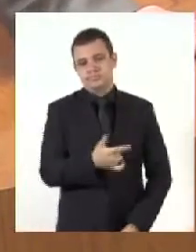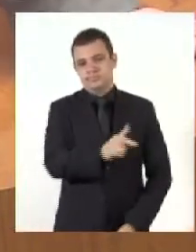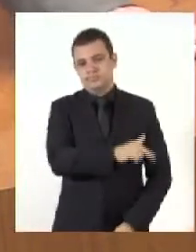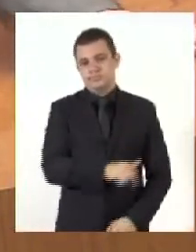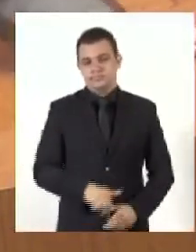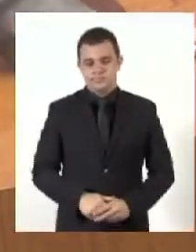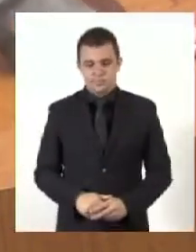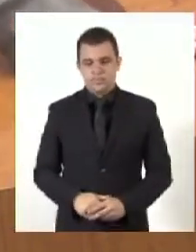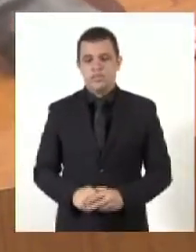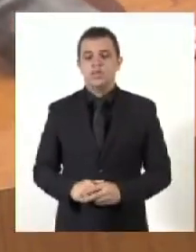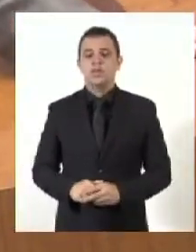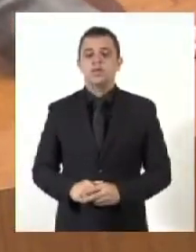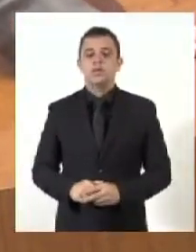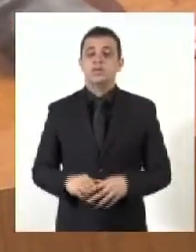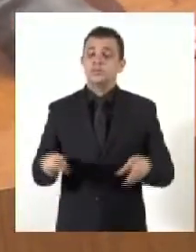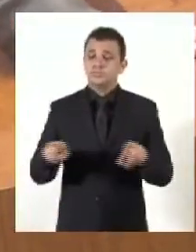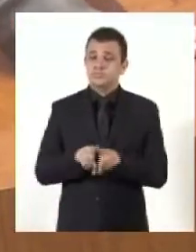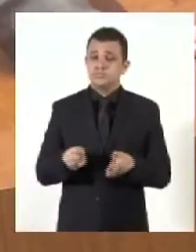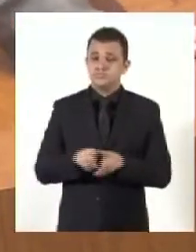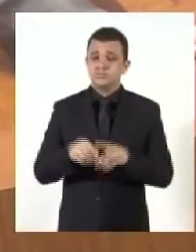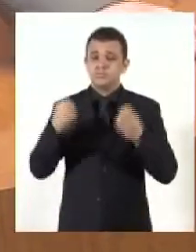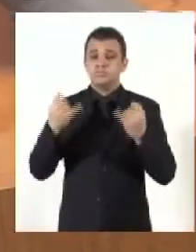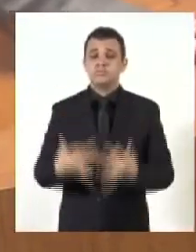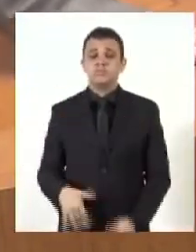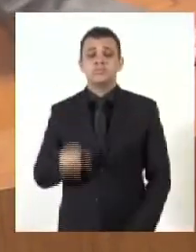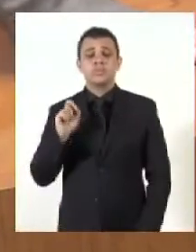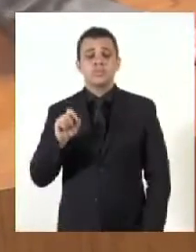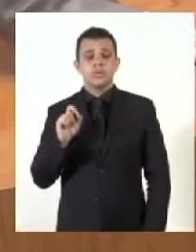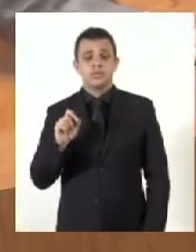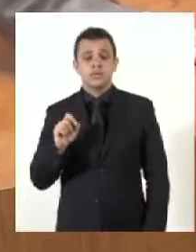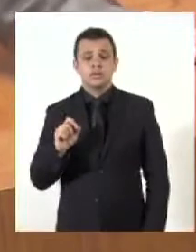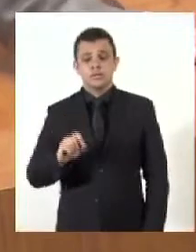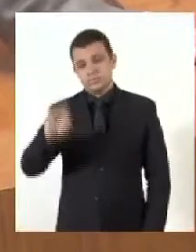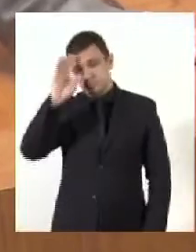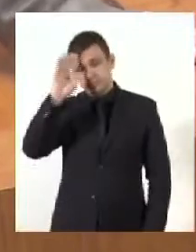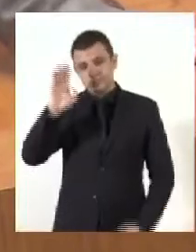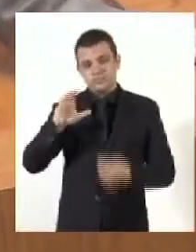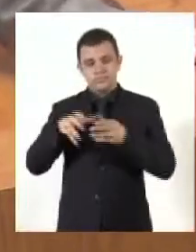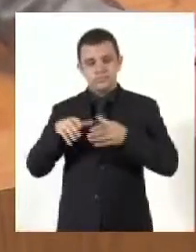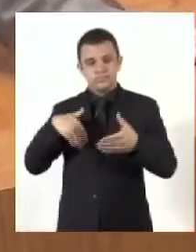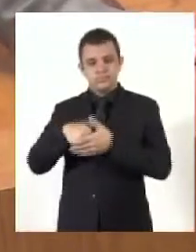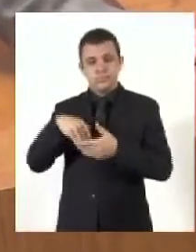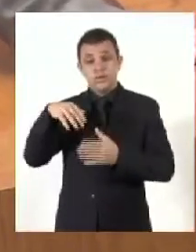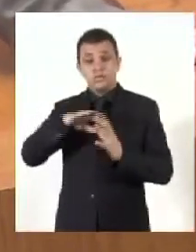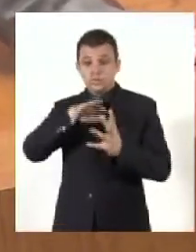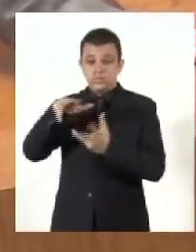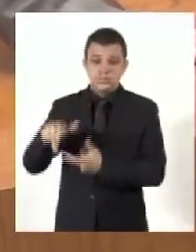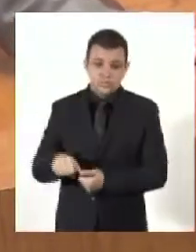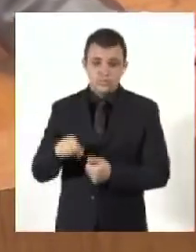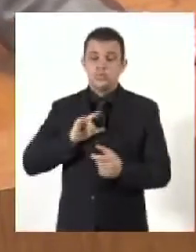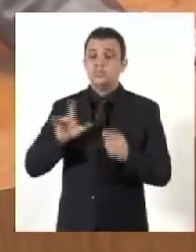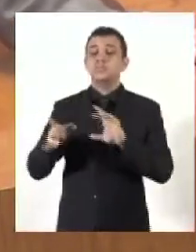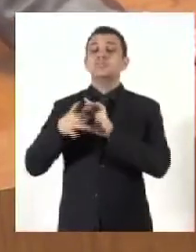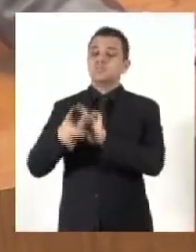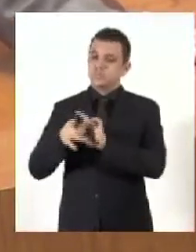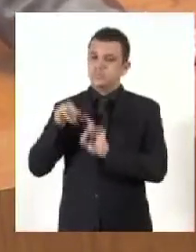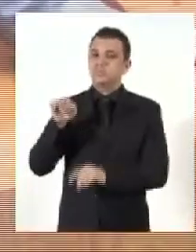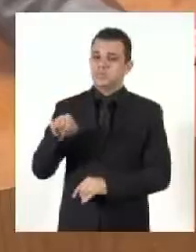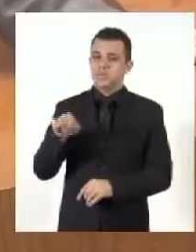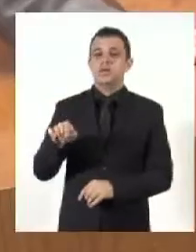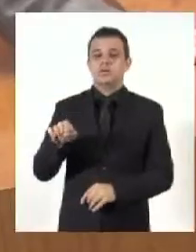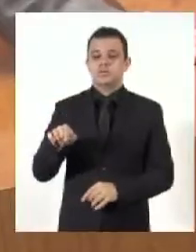Desnecessário dizer também que os mais importantes clubes do mundo são filiados a essas ligas.